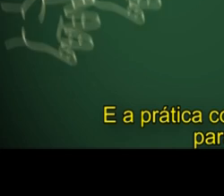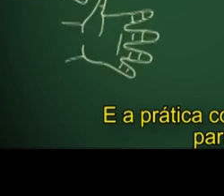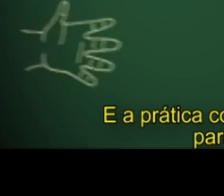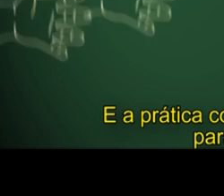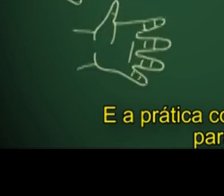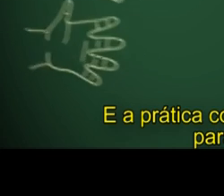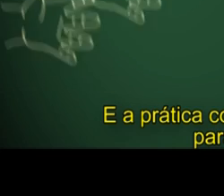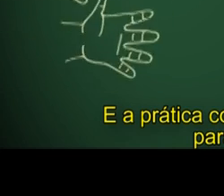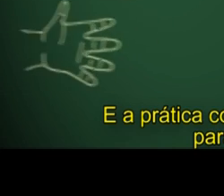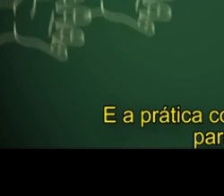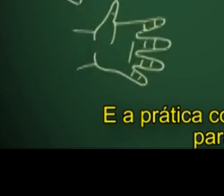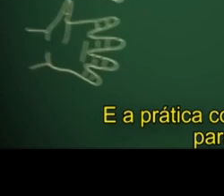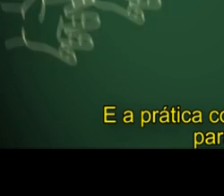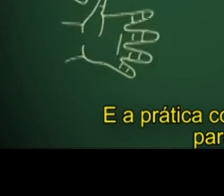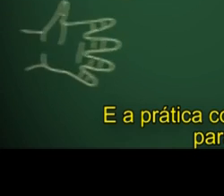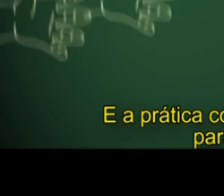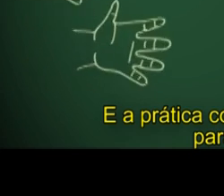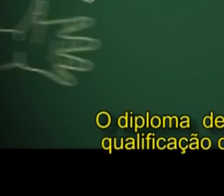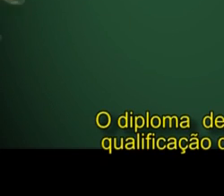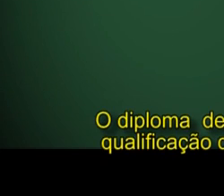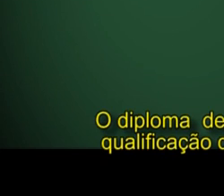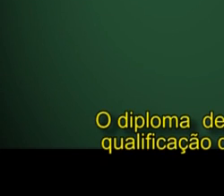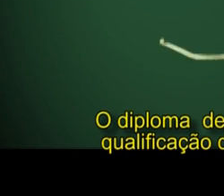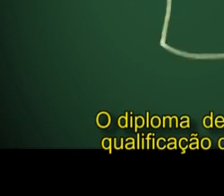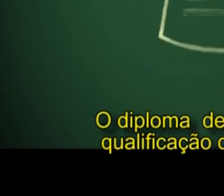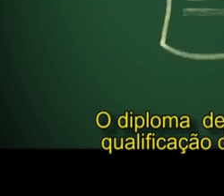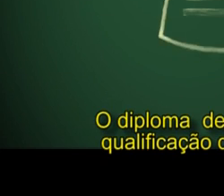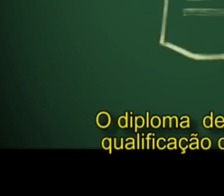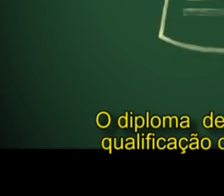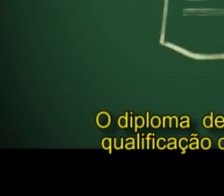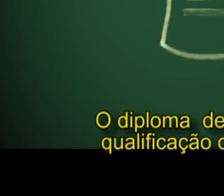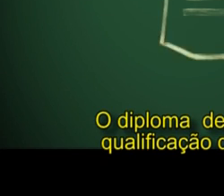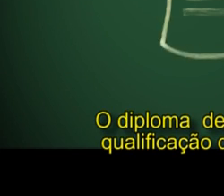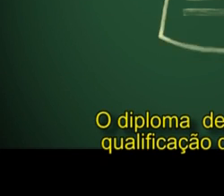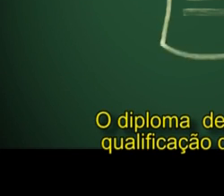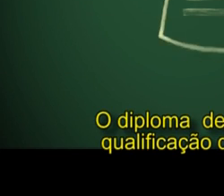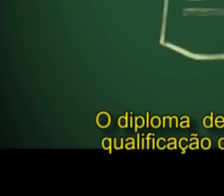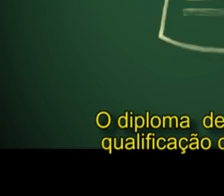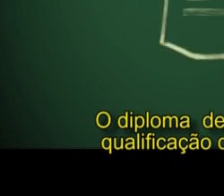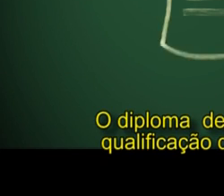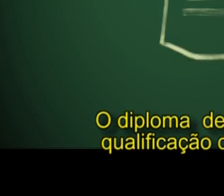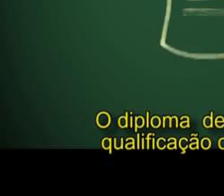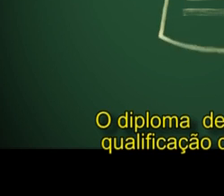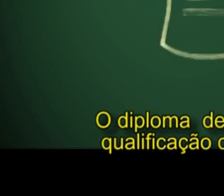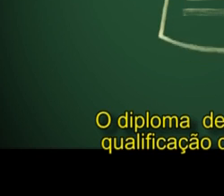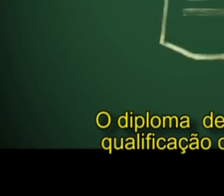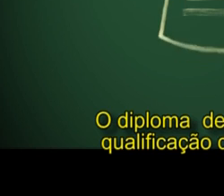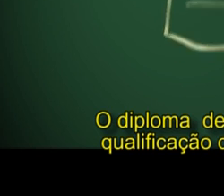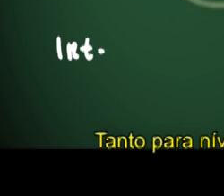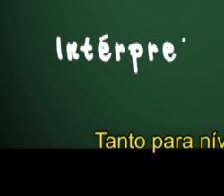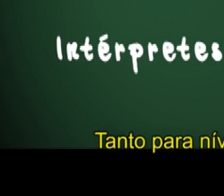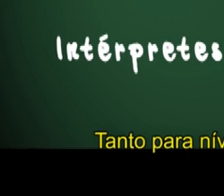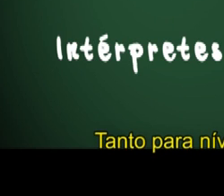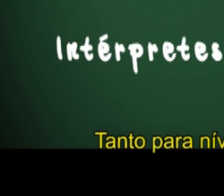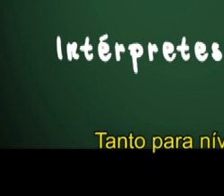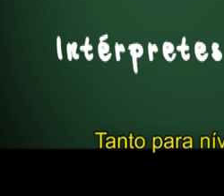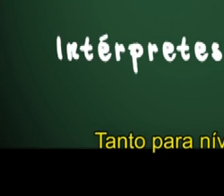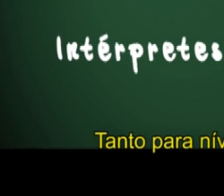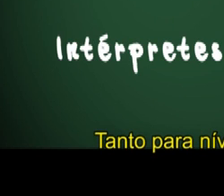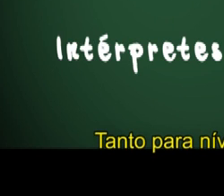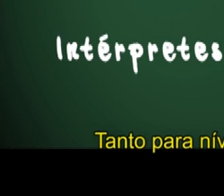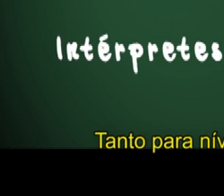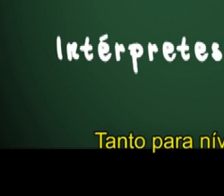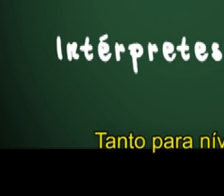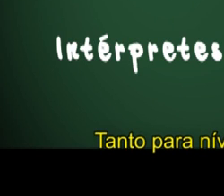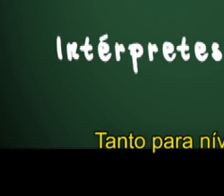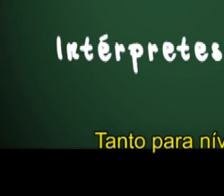com duração de 15 minutos para cada participante. O diploma de certificação necessário para a qualificação de intérpretes e professores, tanto para